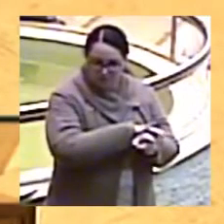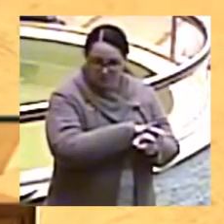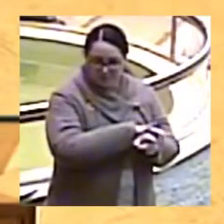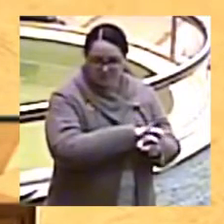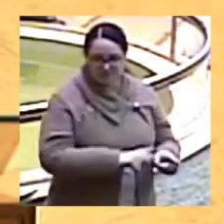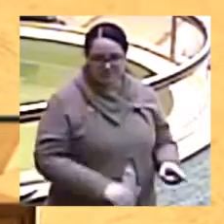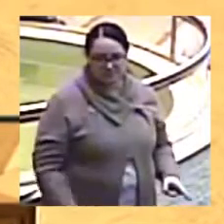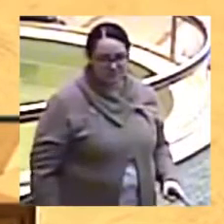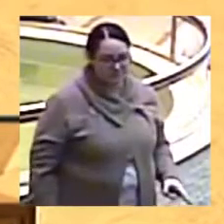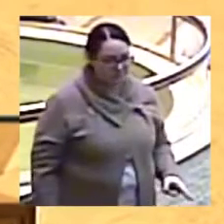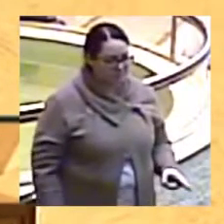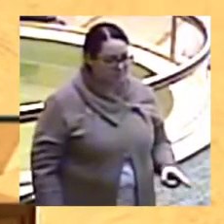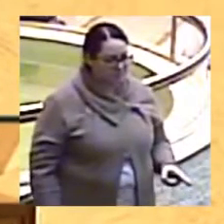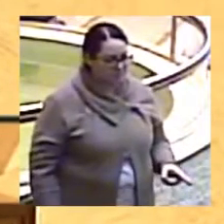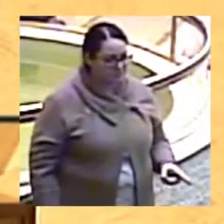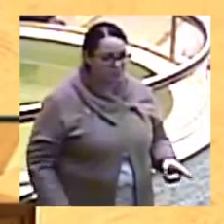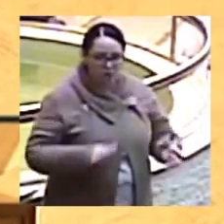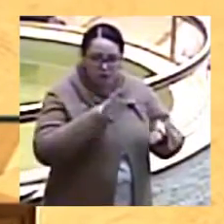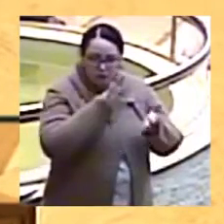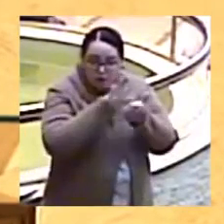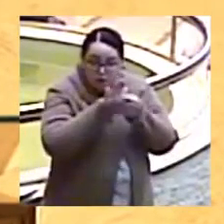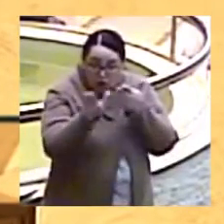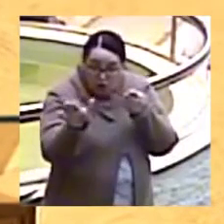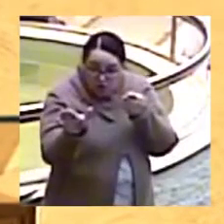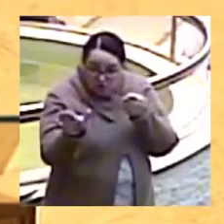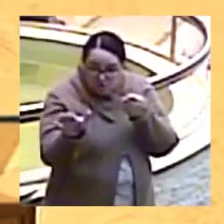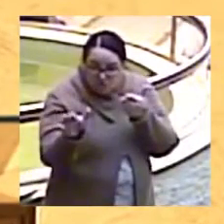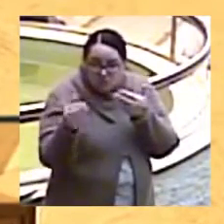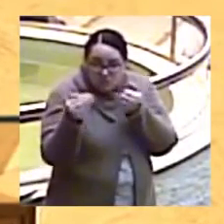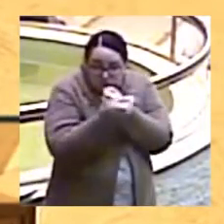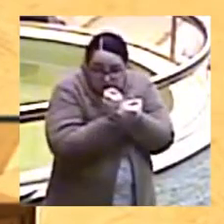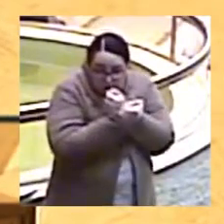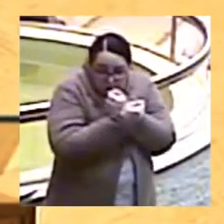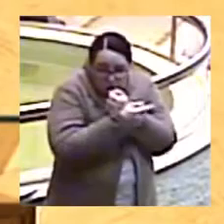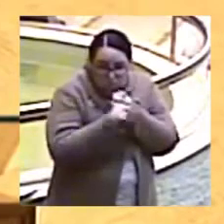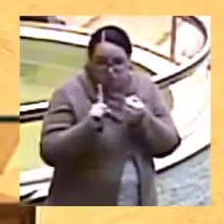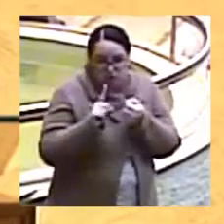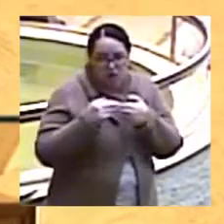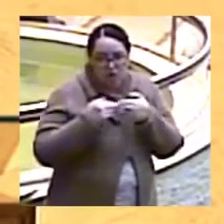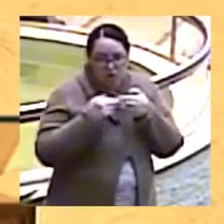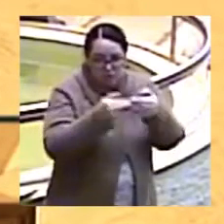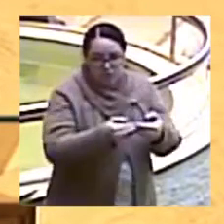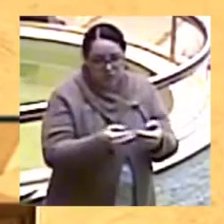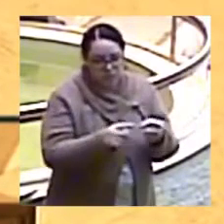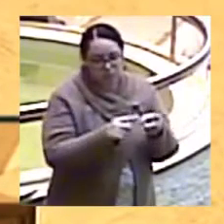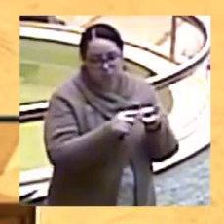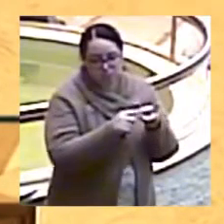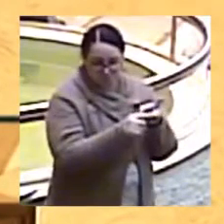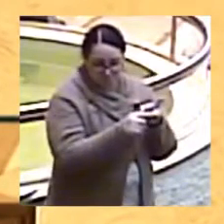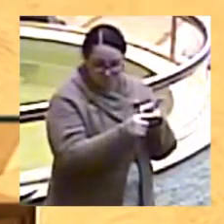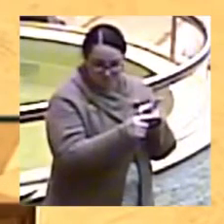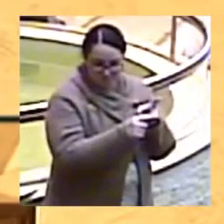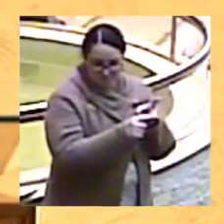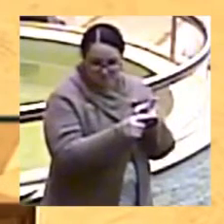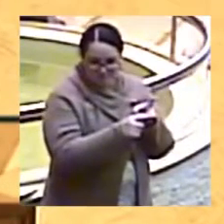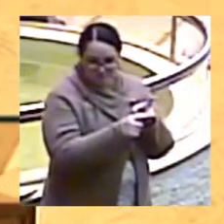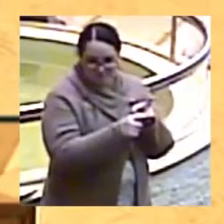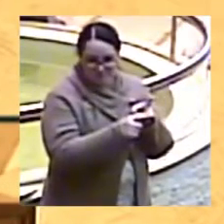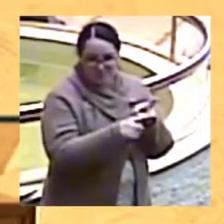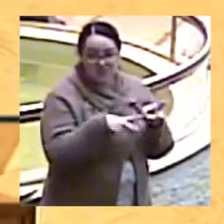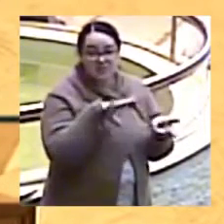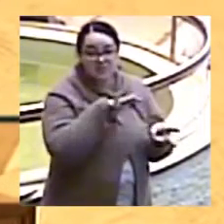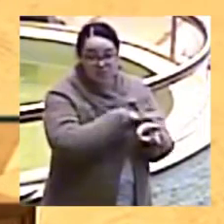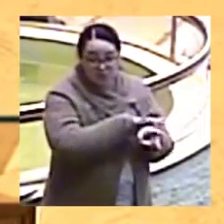Foge, se esconde, não enfrente. Mas ele fala, de uma segunda teologia, a segurança